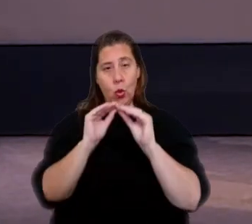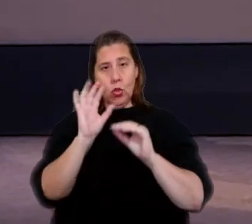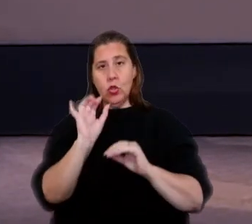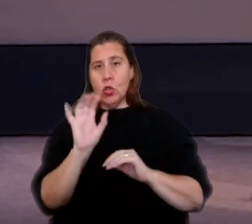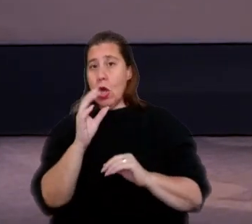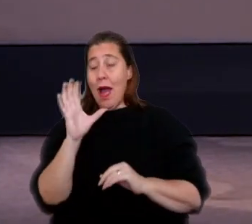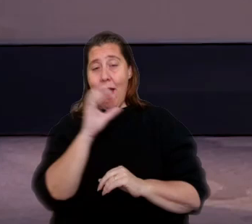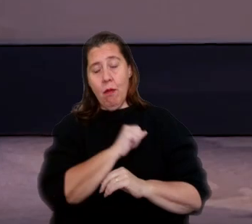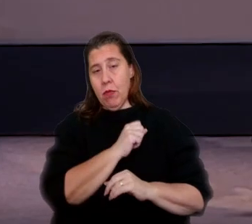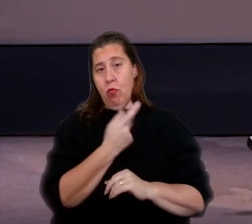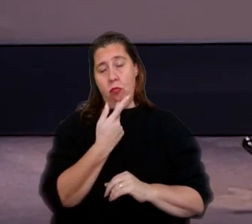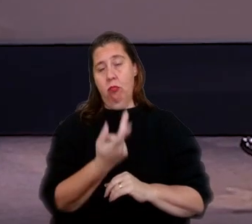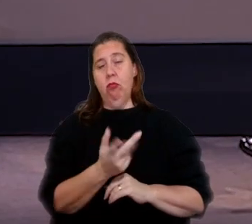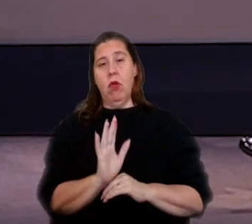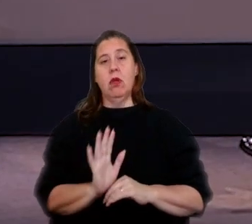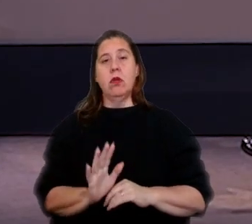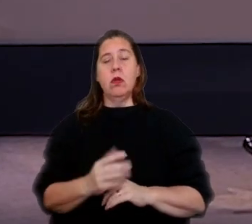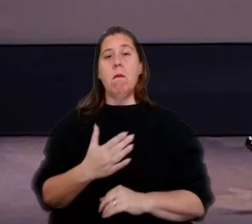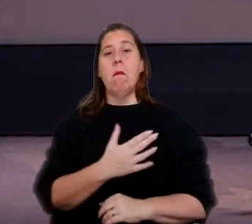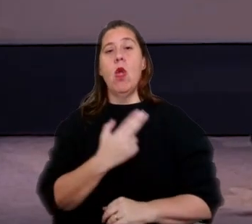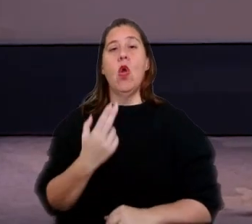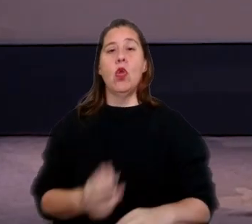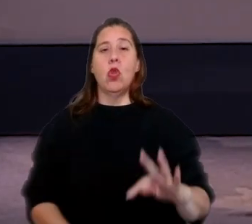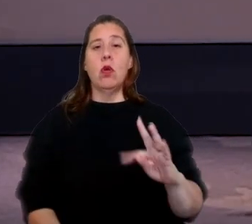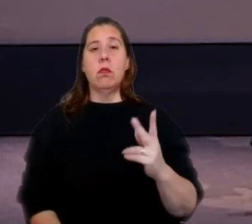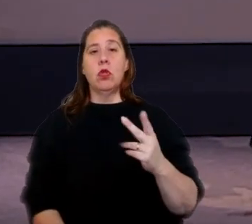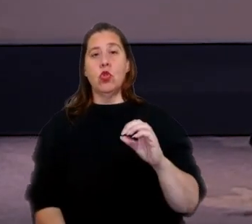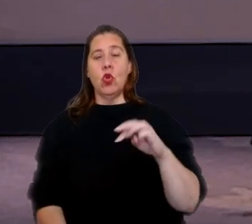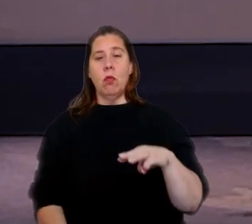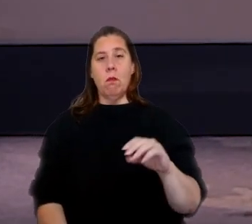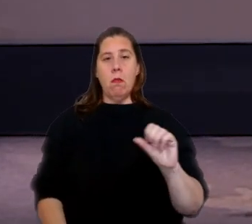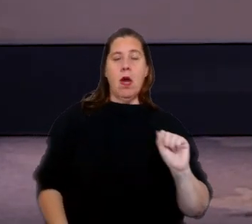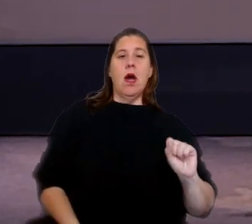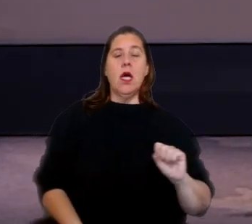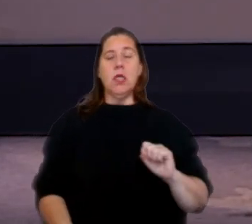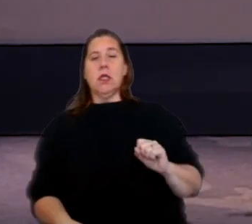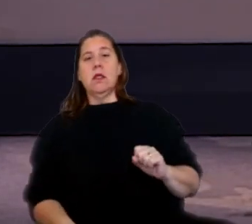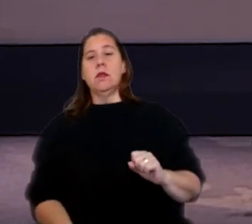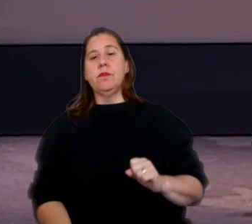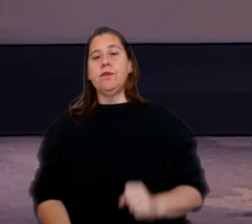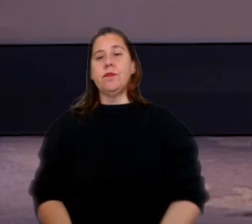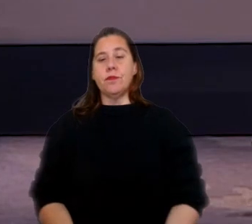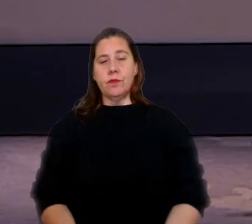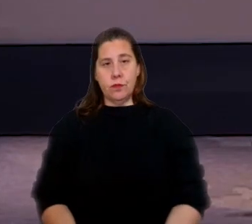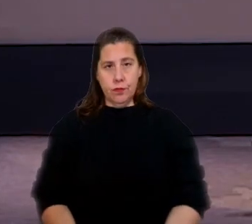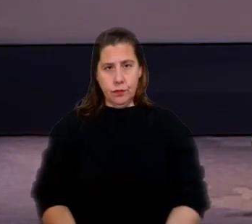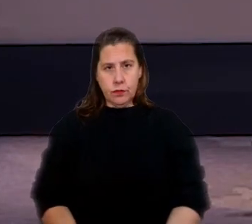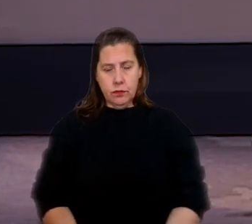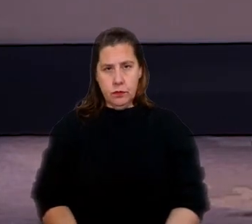Boa noite, eu só queria, muito rápido, é bom, meu nome é Tomás, faço filosofia, faço psicologia, estudo psicanálise no